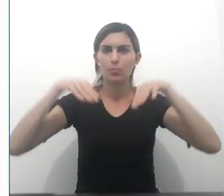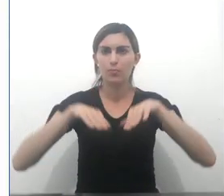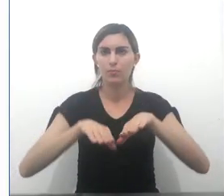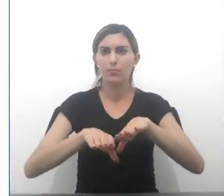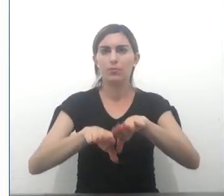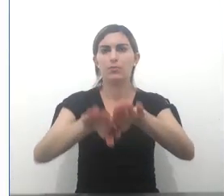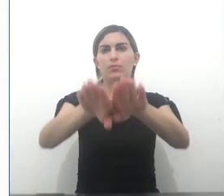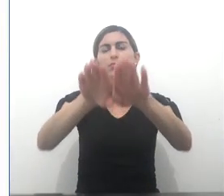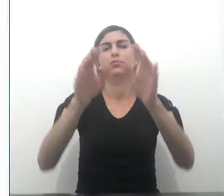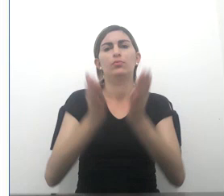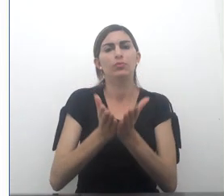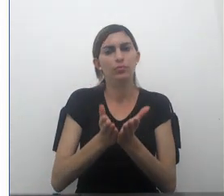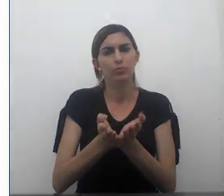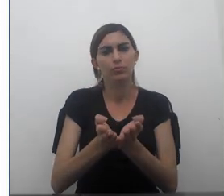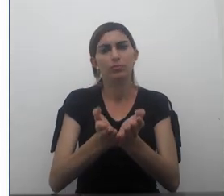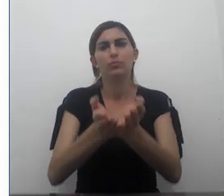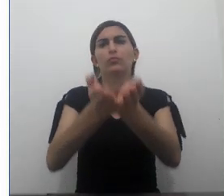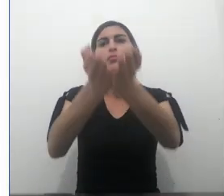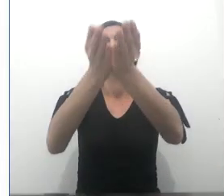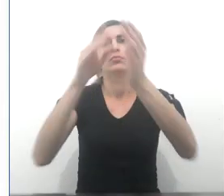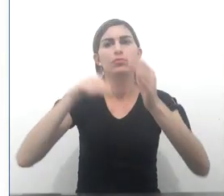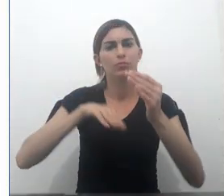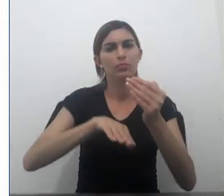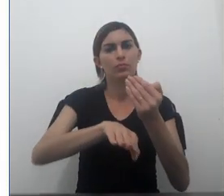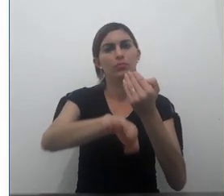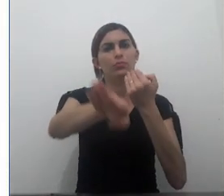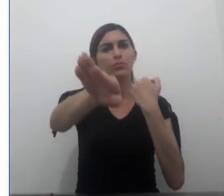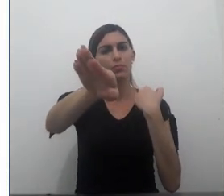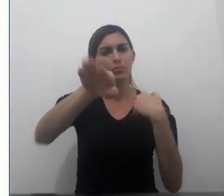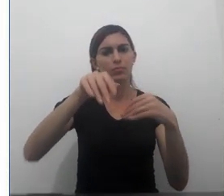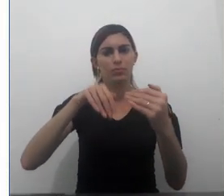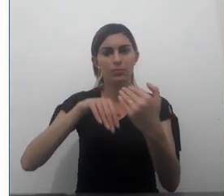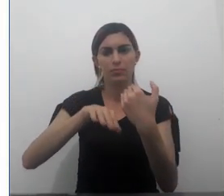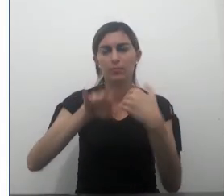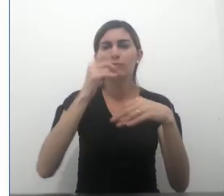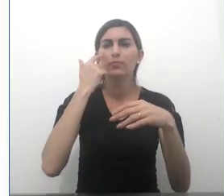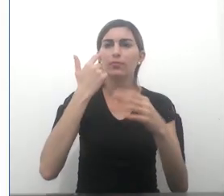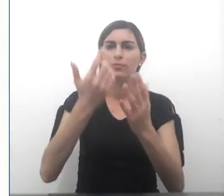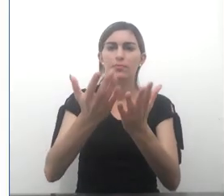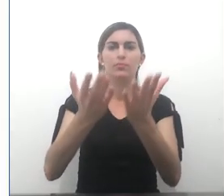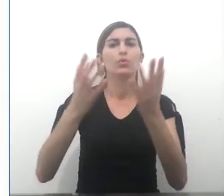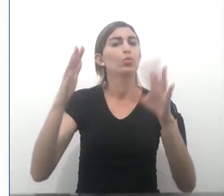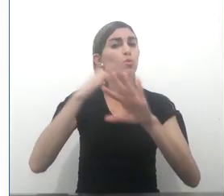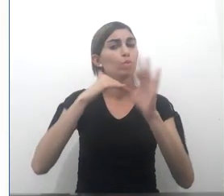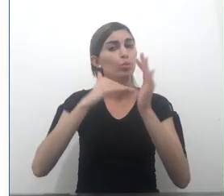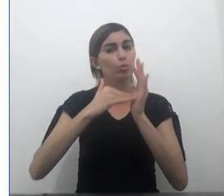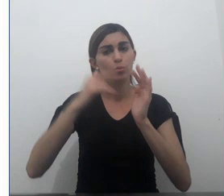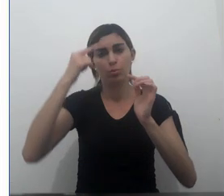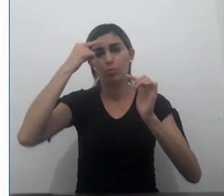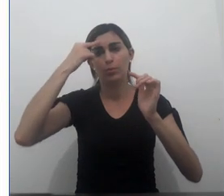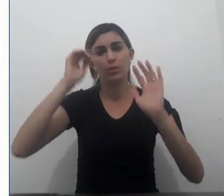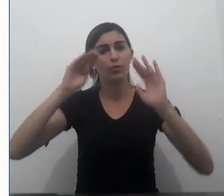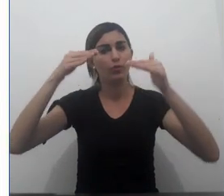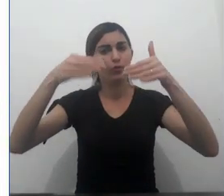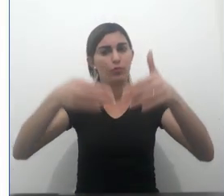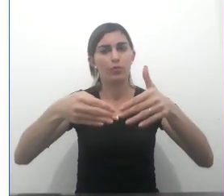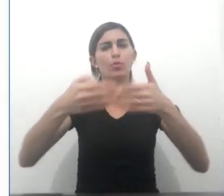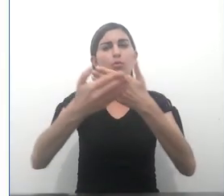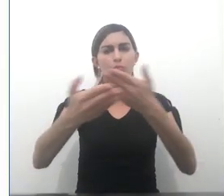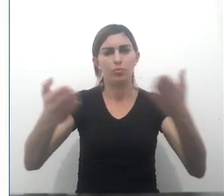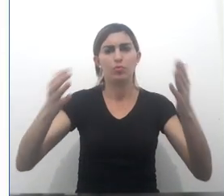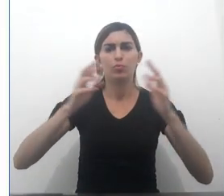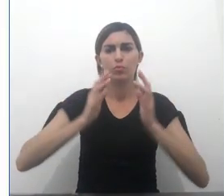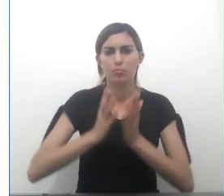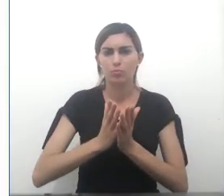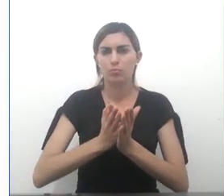baixo dela as embarcações conseguem passar tranquilamente. Então é tudo pensado voltado para